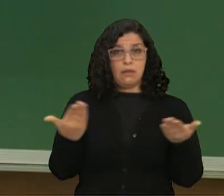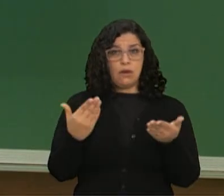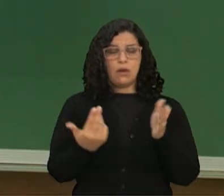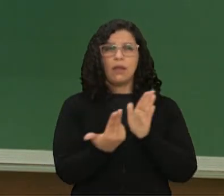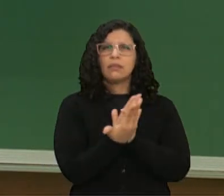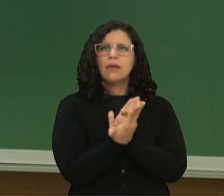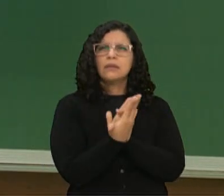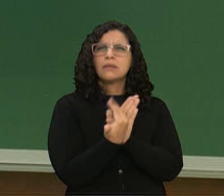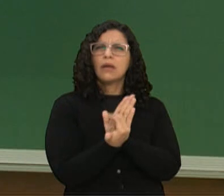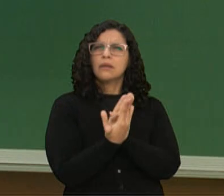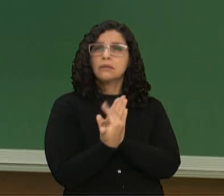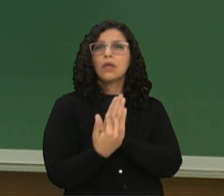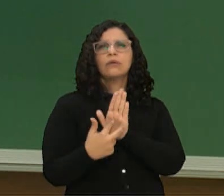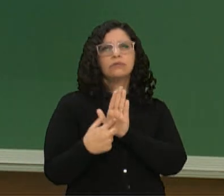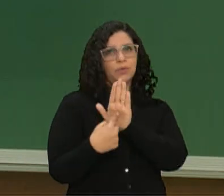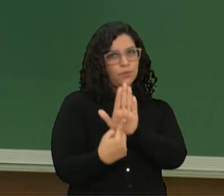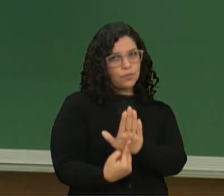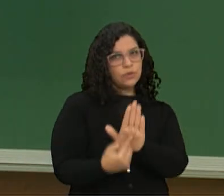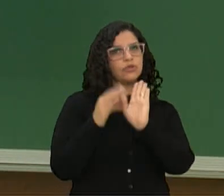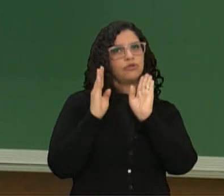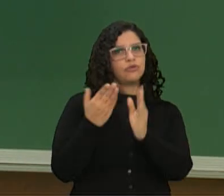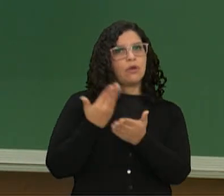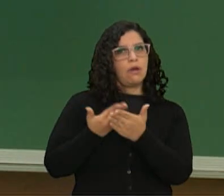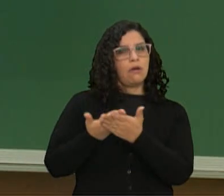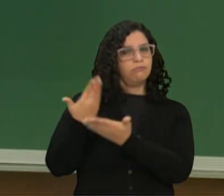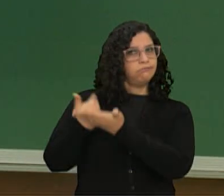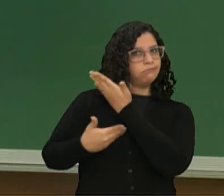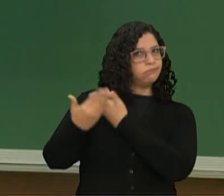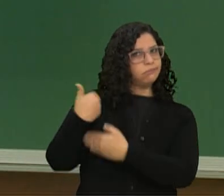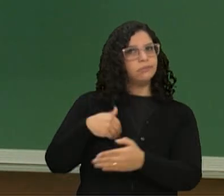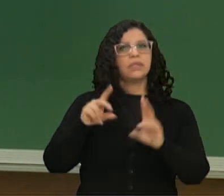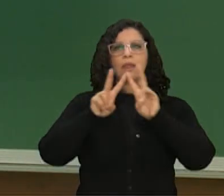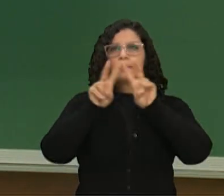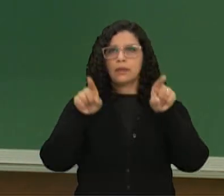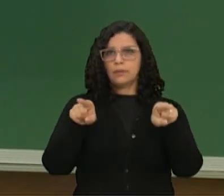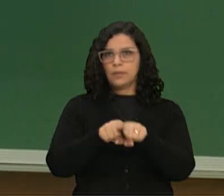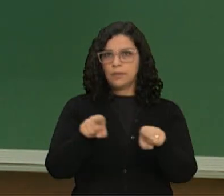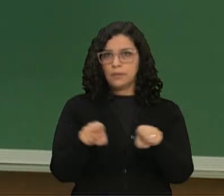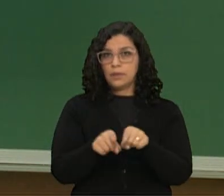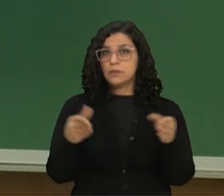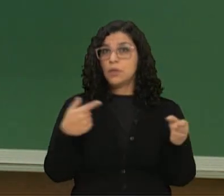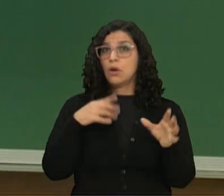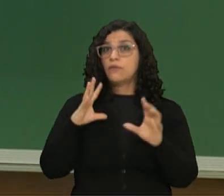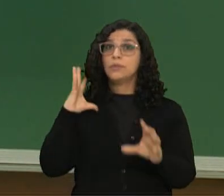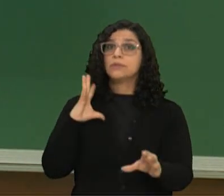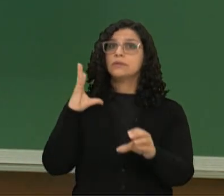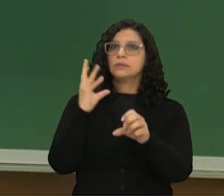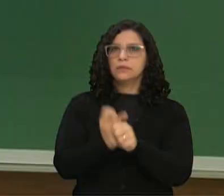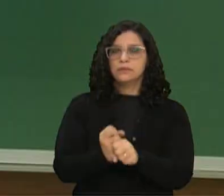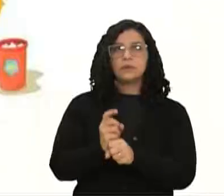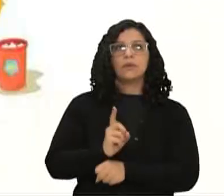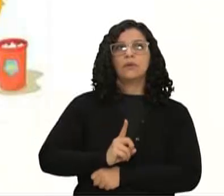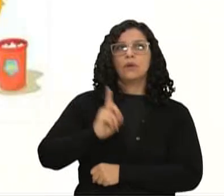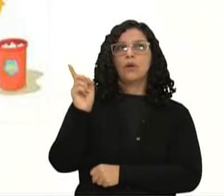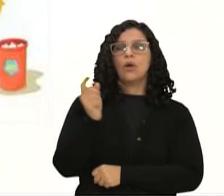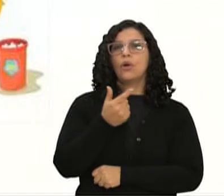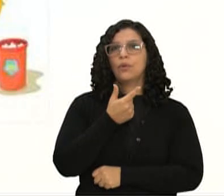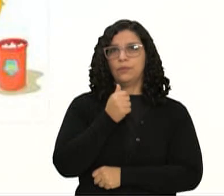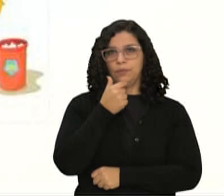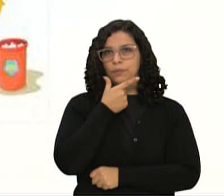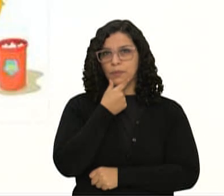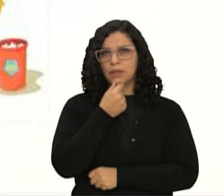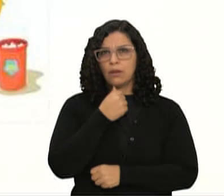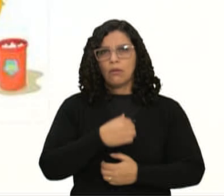essas imagens, eu já tinha trazido para vocês em outra aula que nós estudamos esse assunto e agora nós vamos revisar. Nós temos o menininho ali com a mão